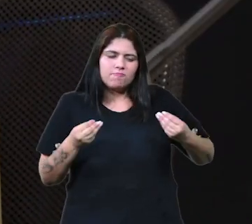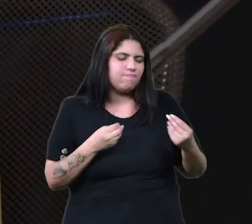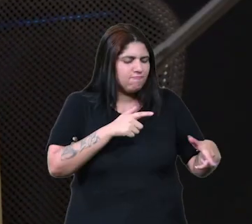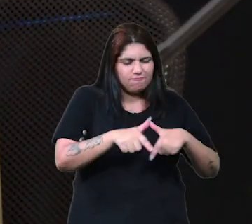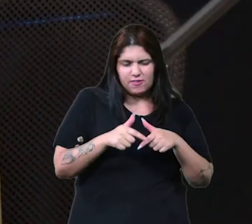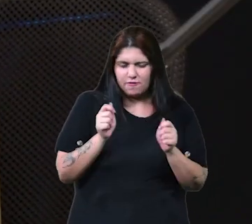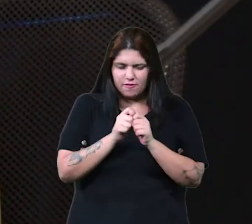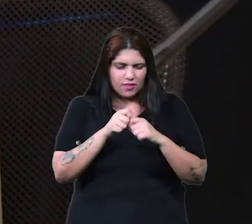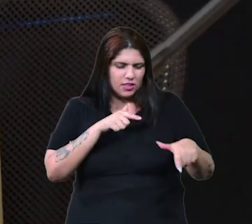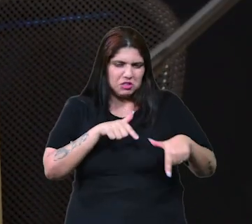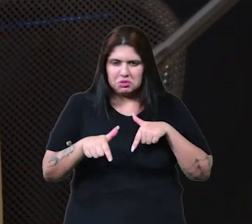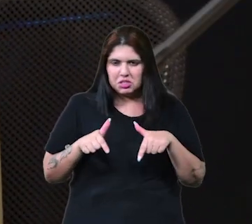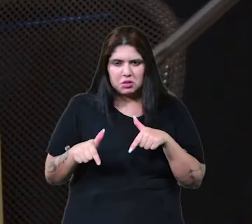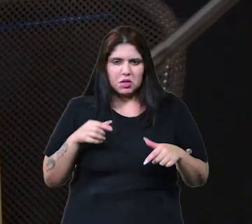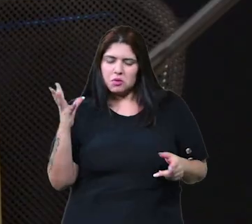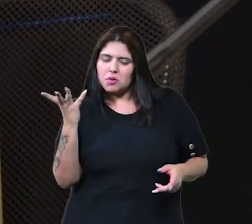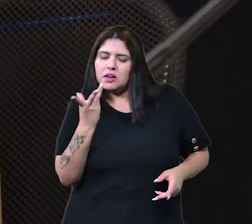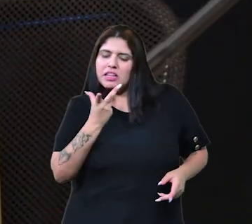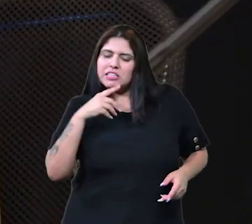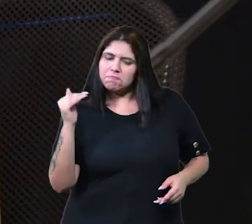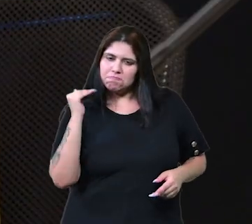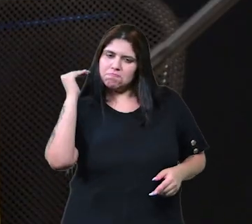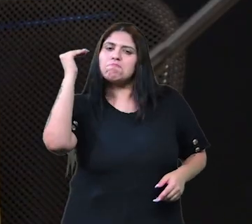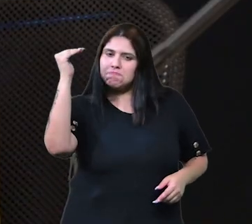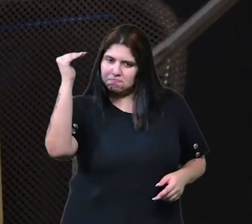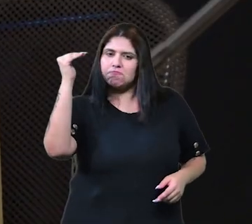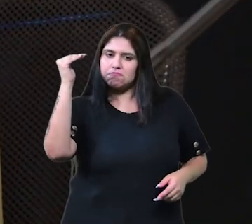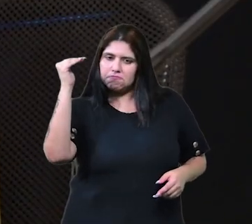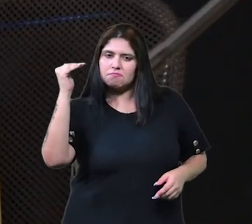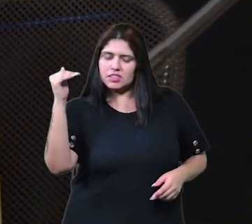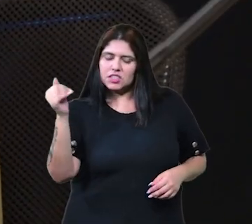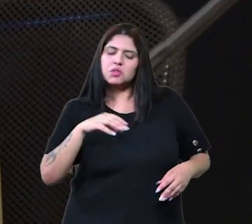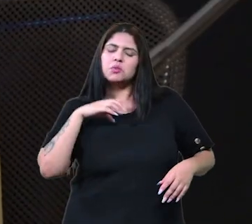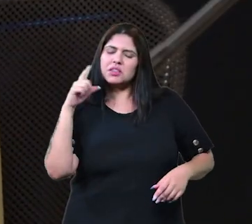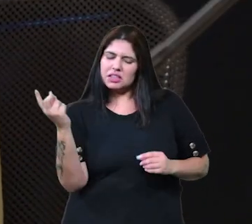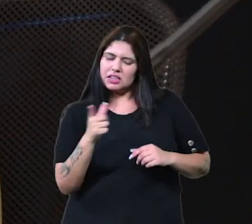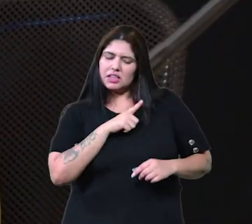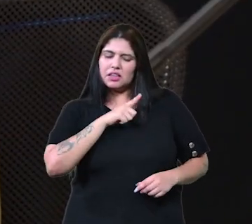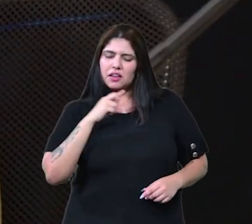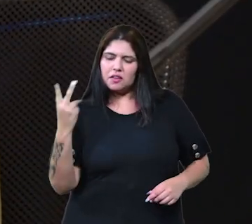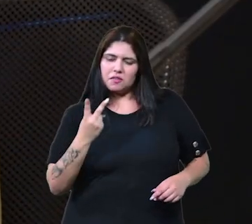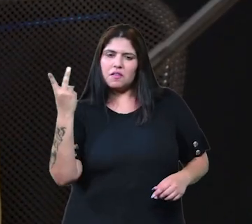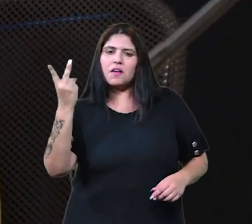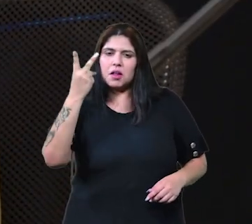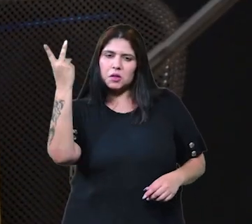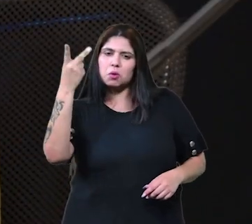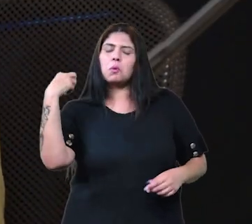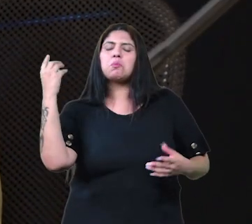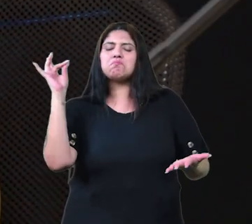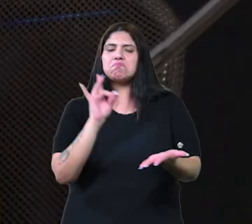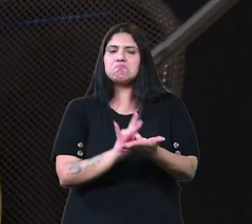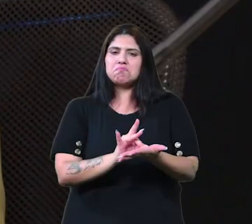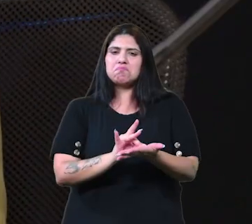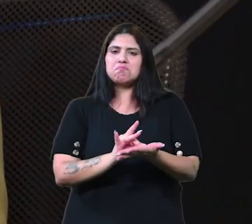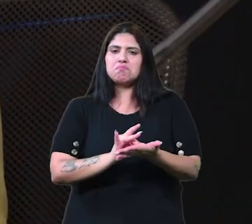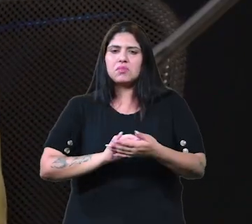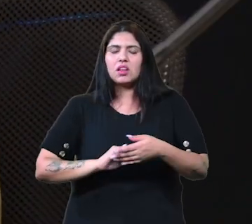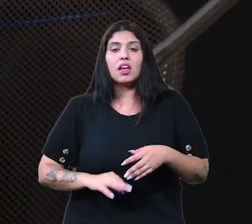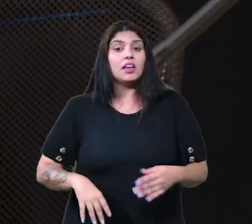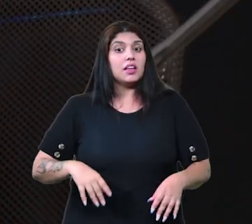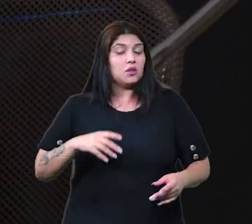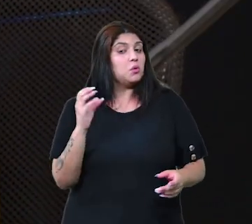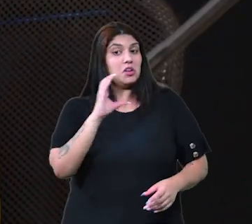qualidade superior. E isso, sem dúvidas, agrega valor para a organização, né? E fideliza cliente, e